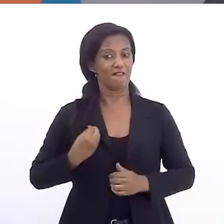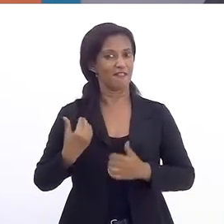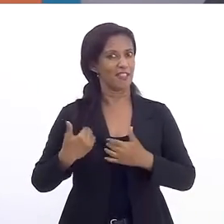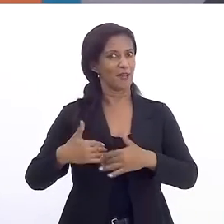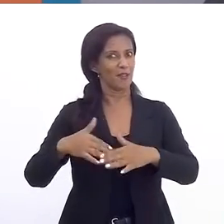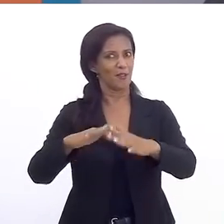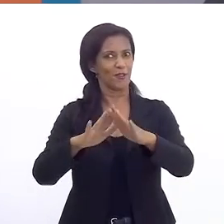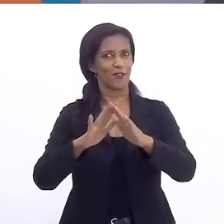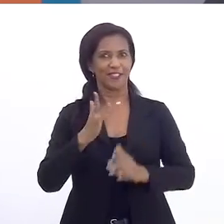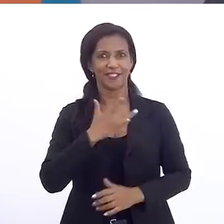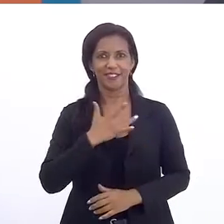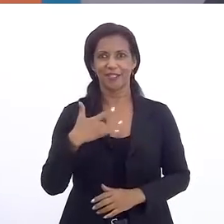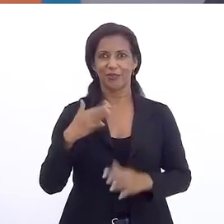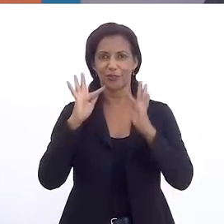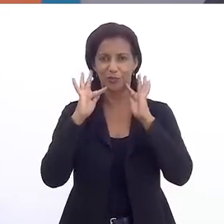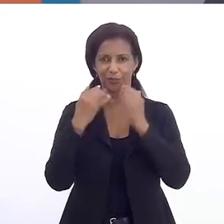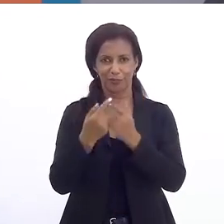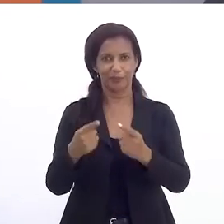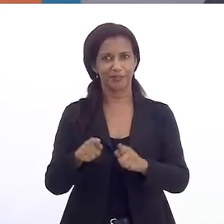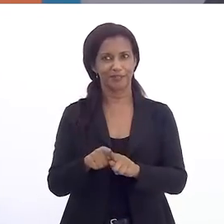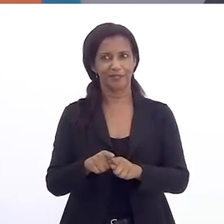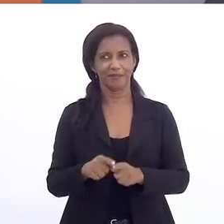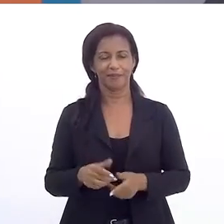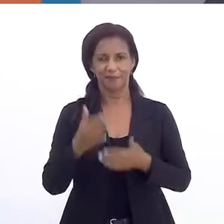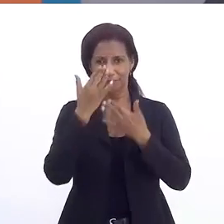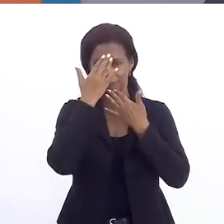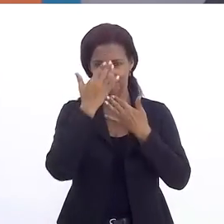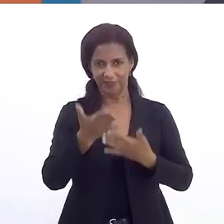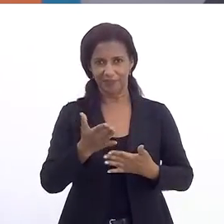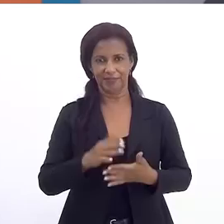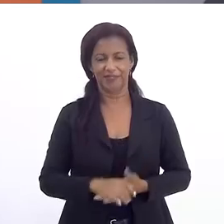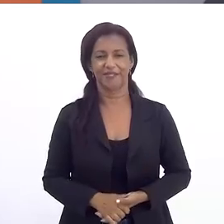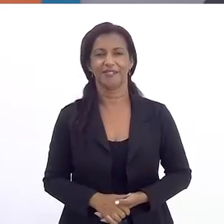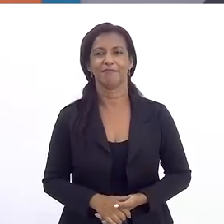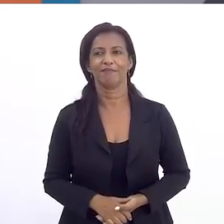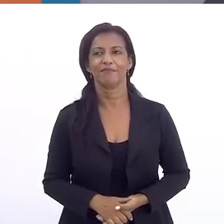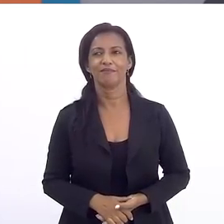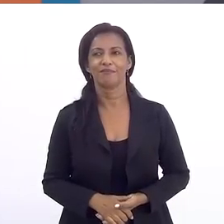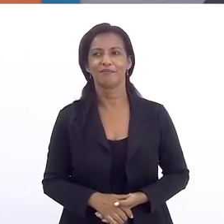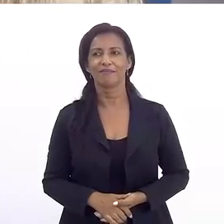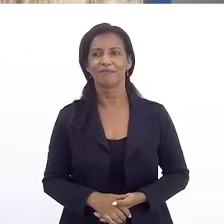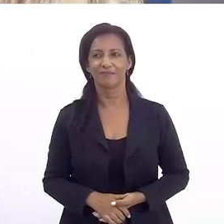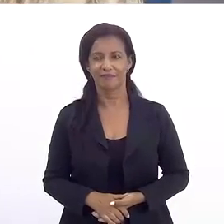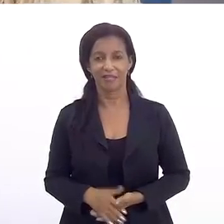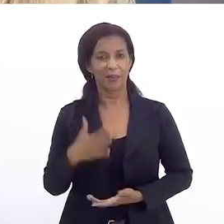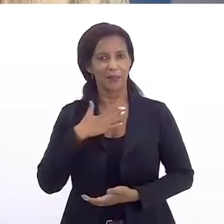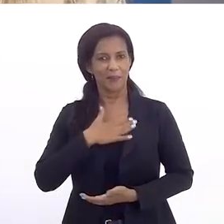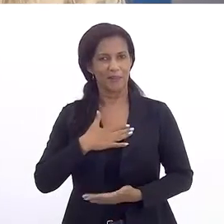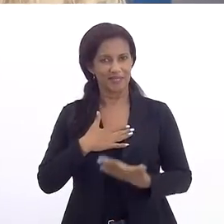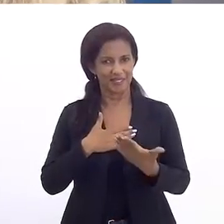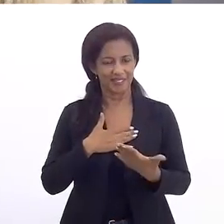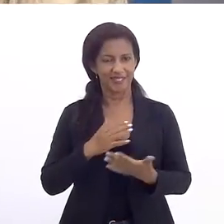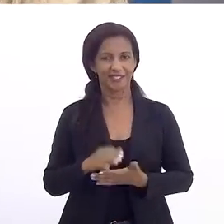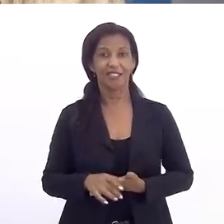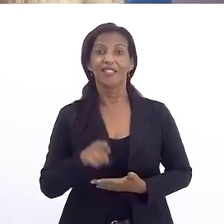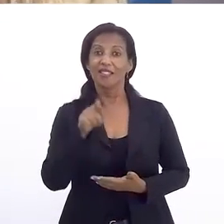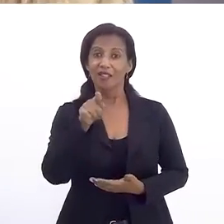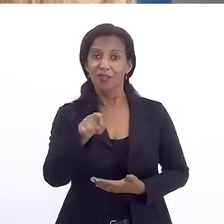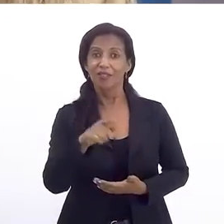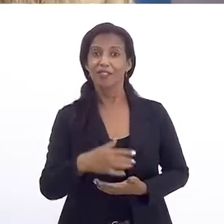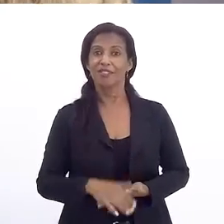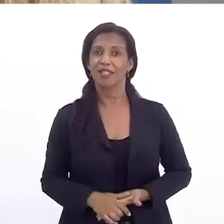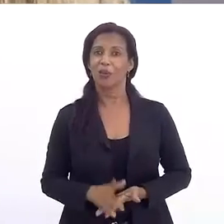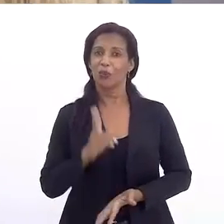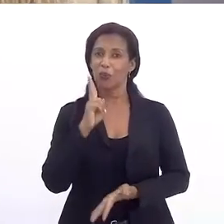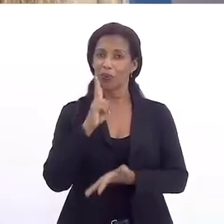longa, saúde. A senhora e toda a sua família. Muito Obrigada, obrigada. Cláudia. Tudo de bom. Foi um E o prazer. prazer foi todo nosso. E a você,